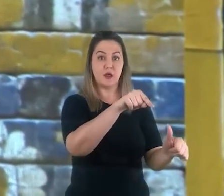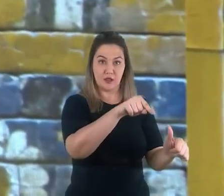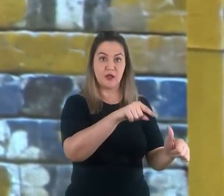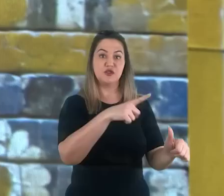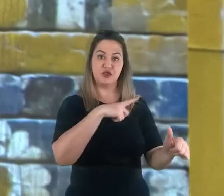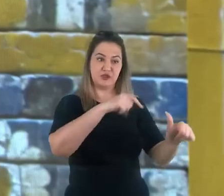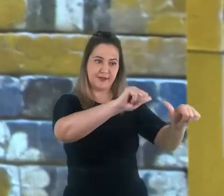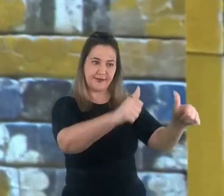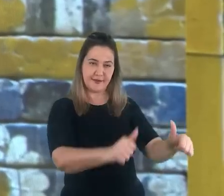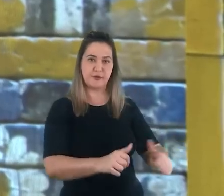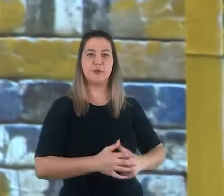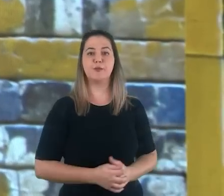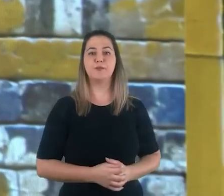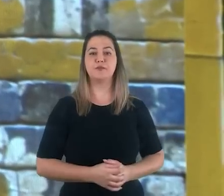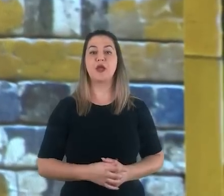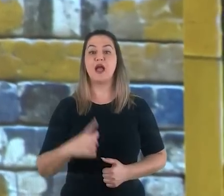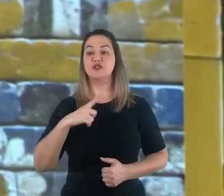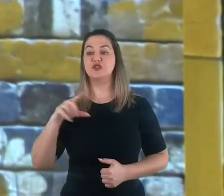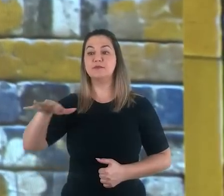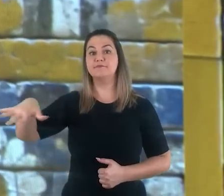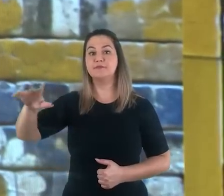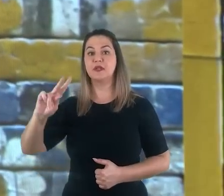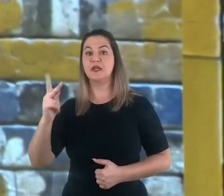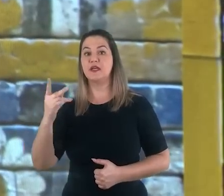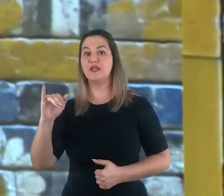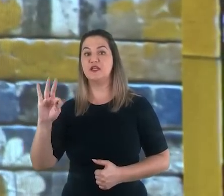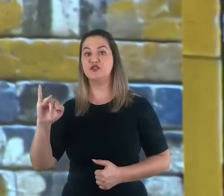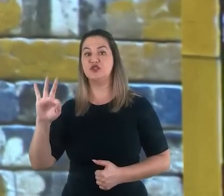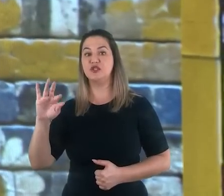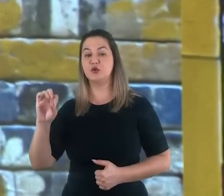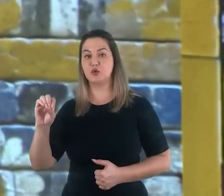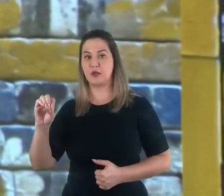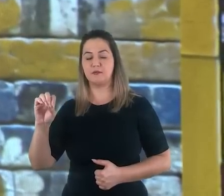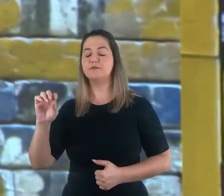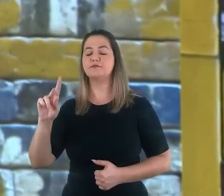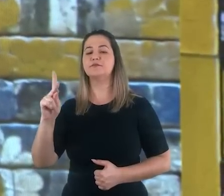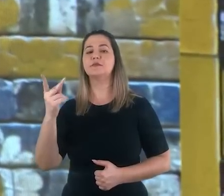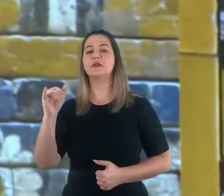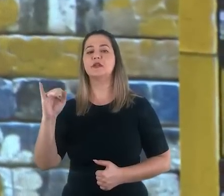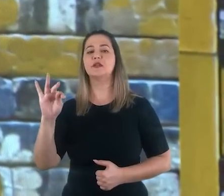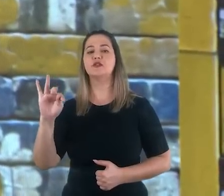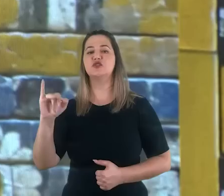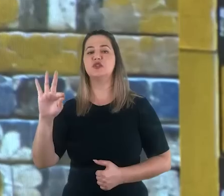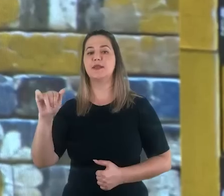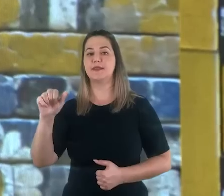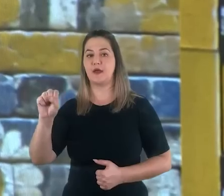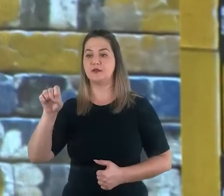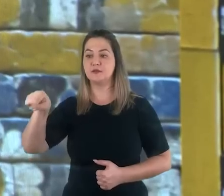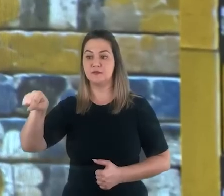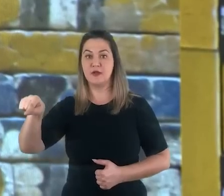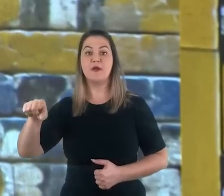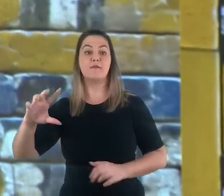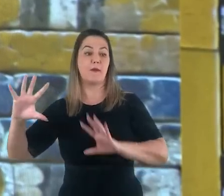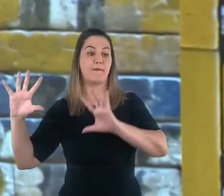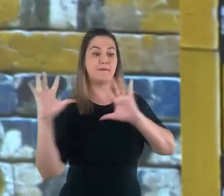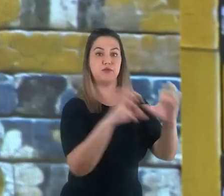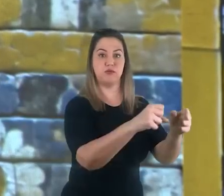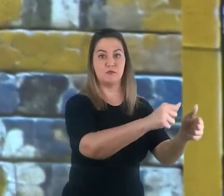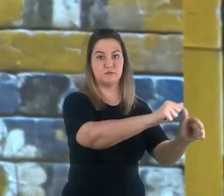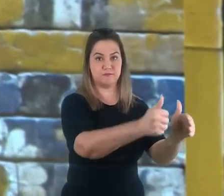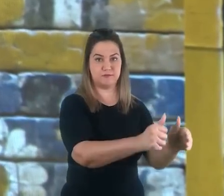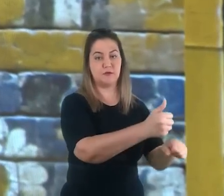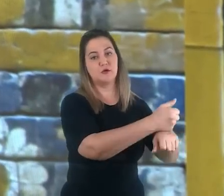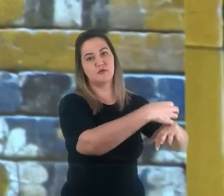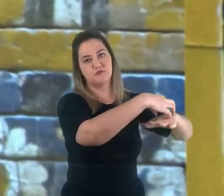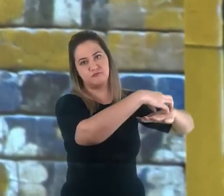dos hititas, assírios e elamitas. E o texto ainda profetiza o seu retorno pelas mãos de um forte rei